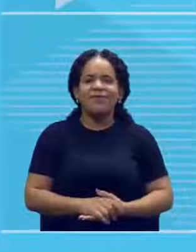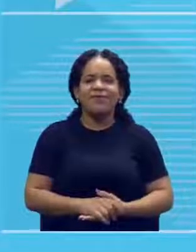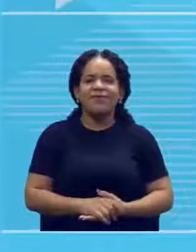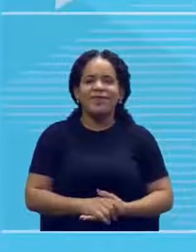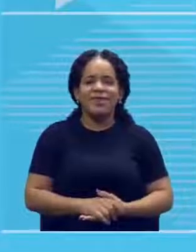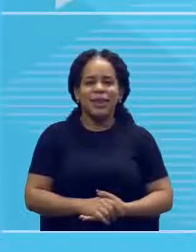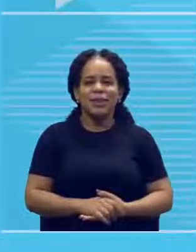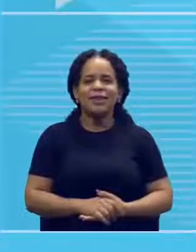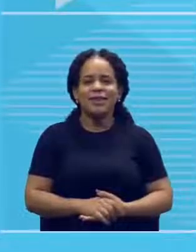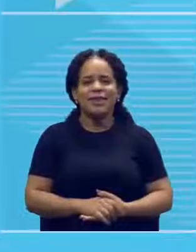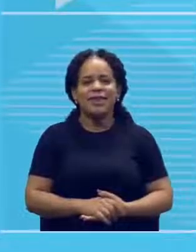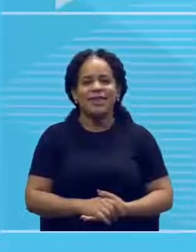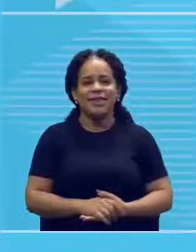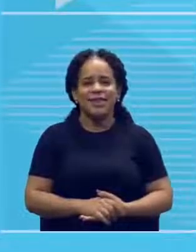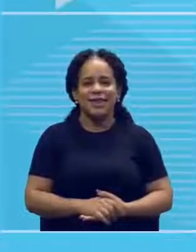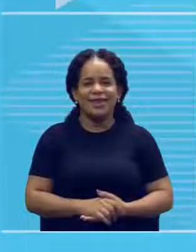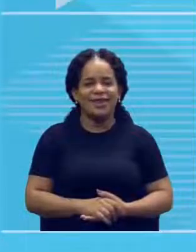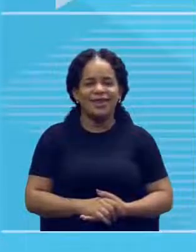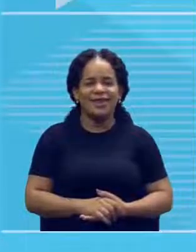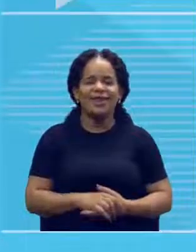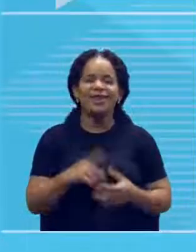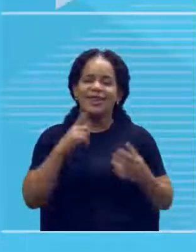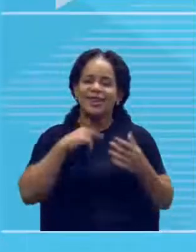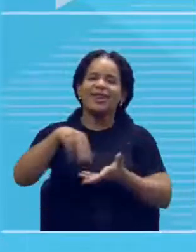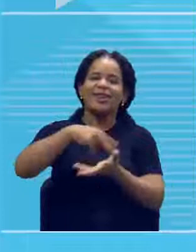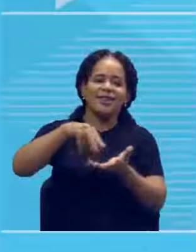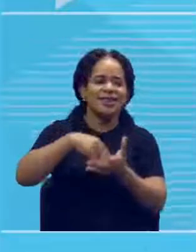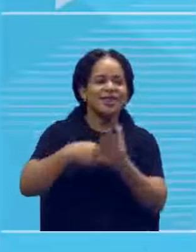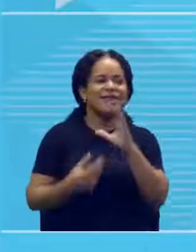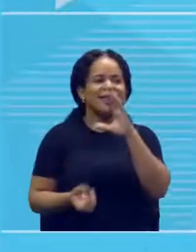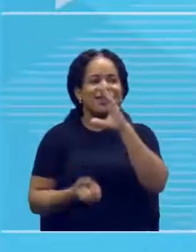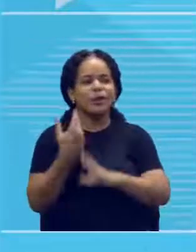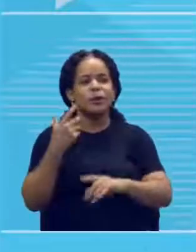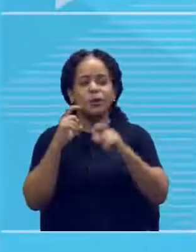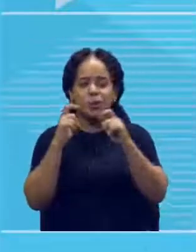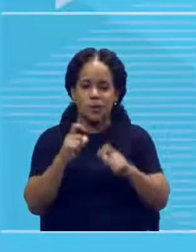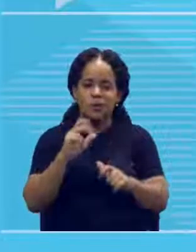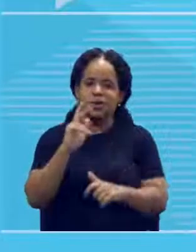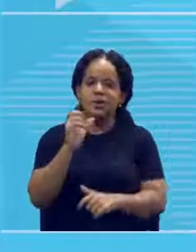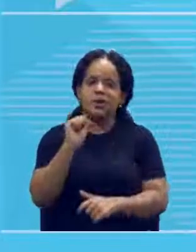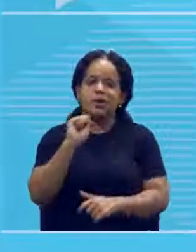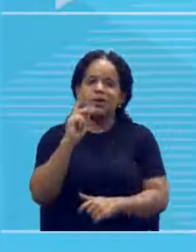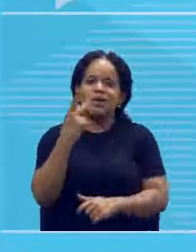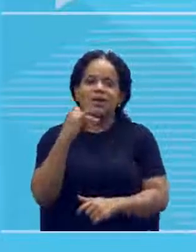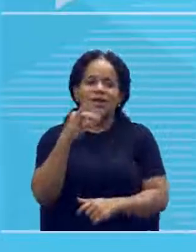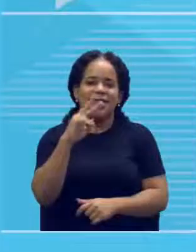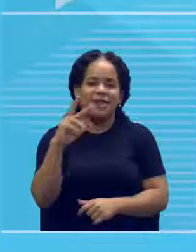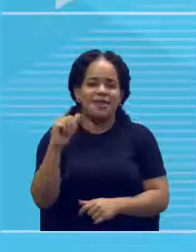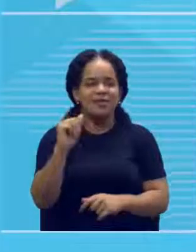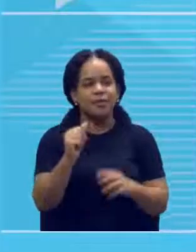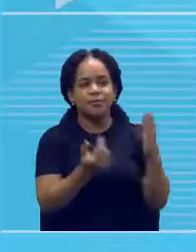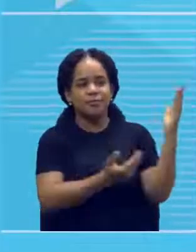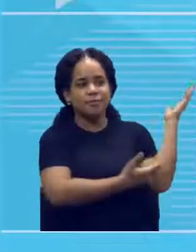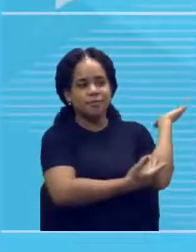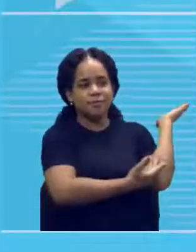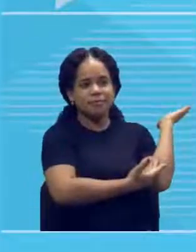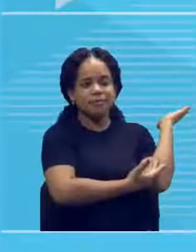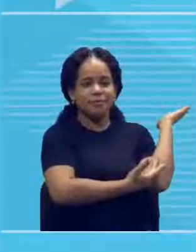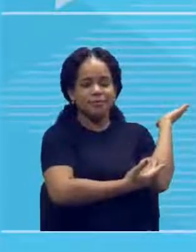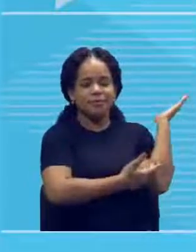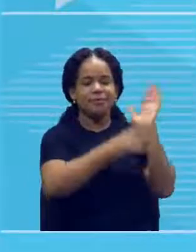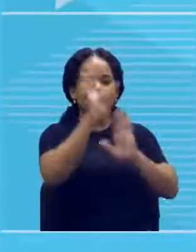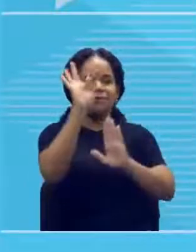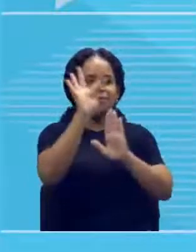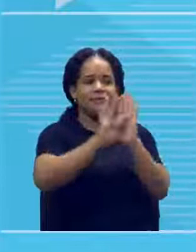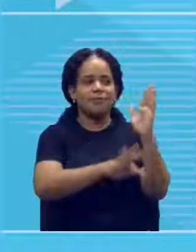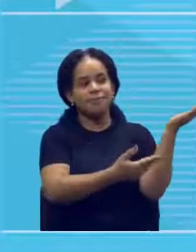ela tem origem na invocação a Shiva, deus da dança, e procuravam uma união